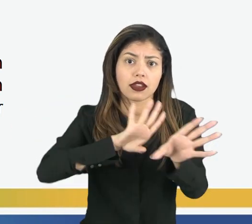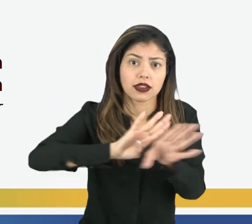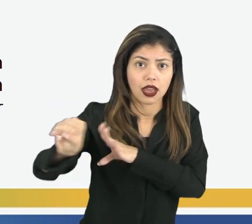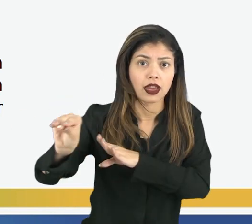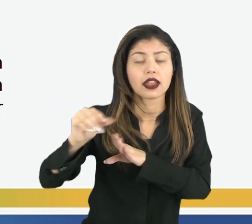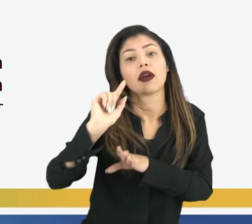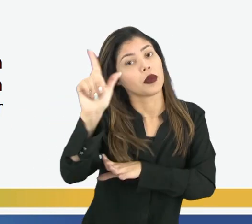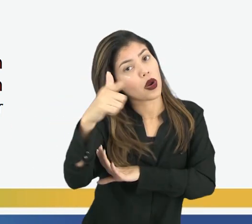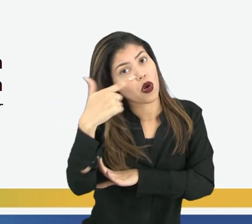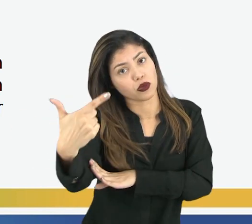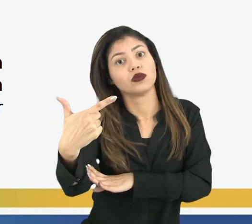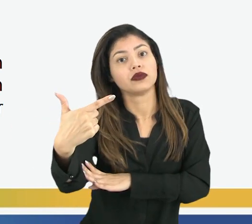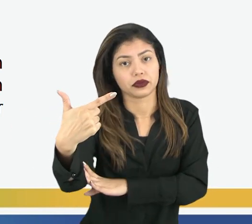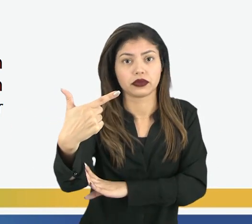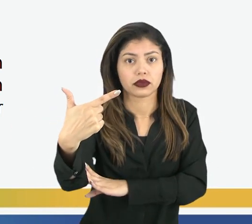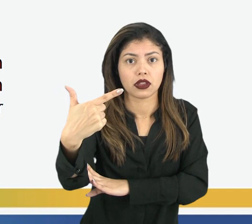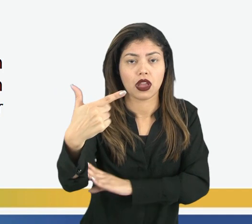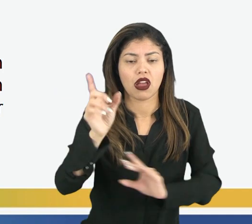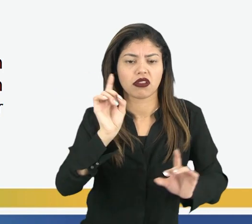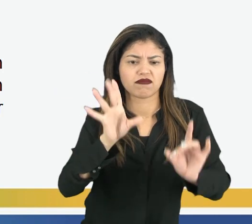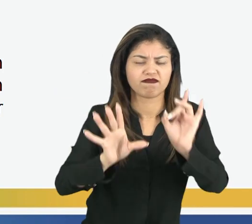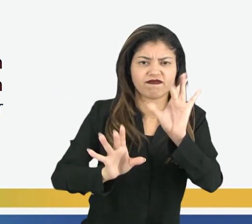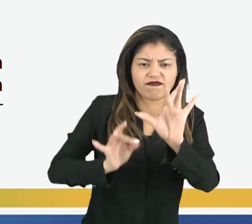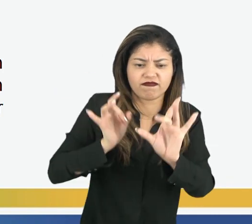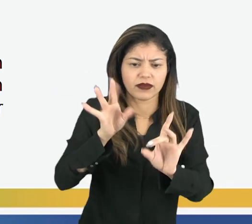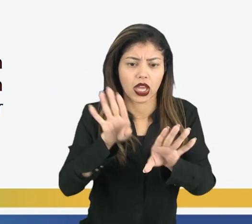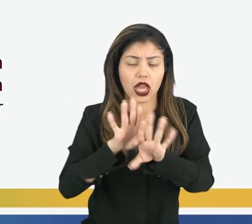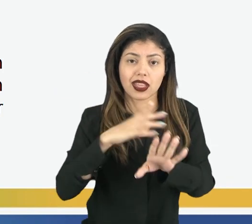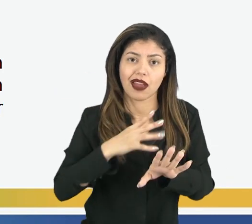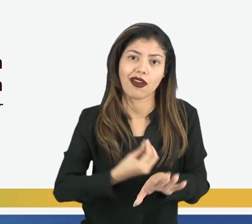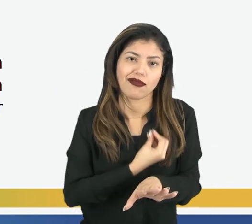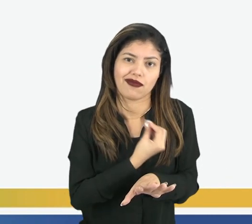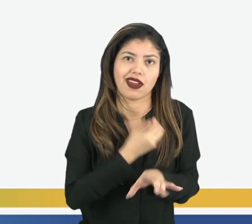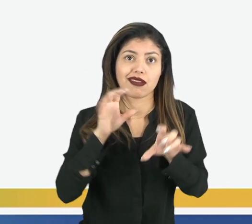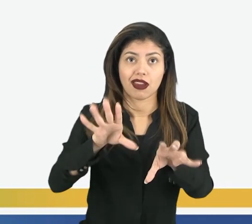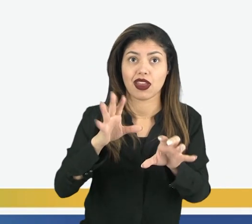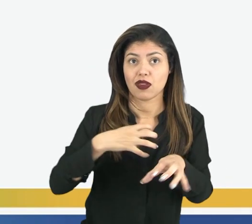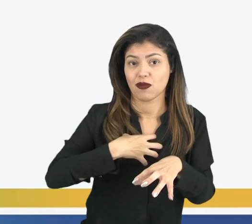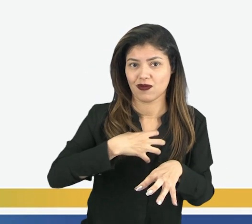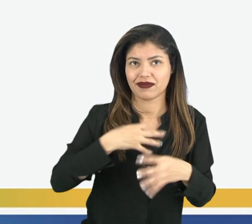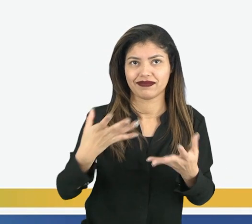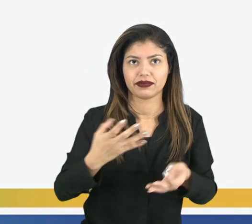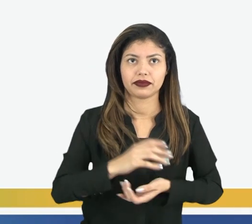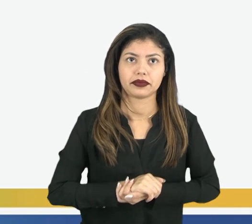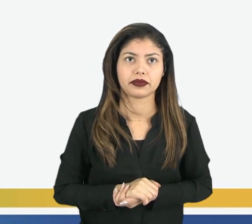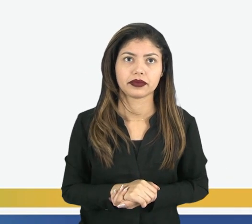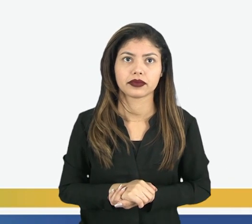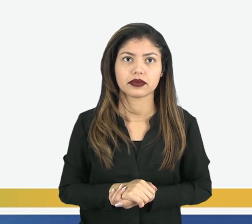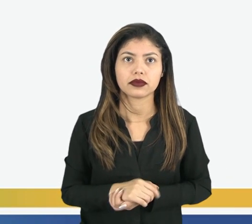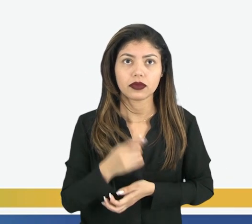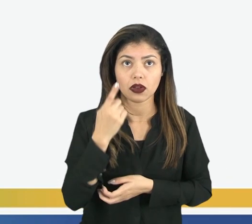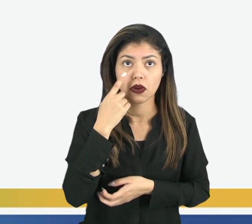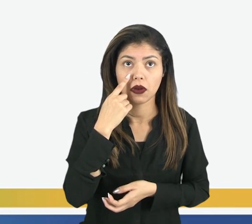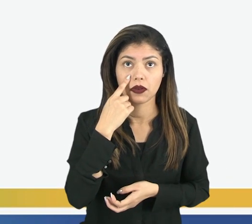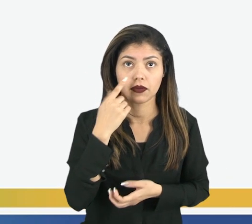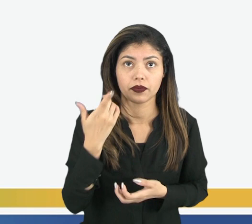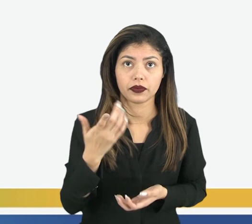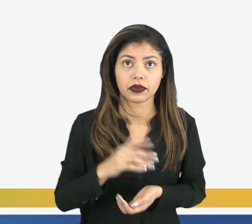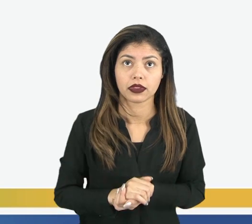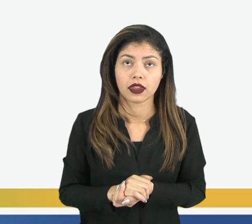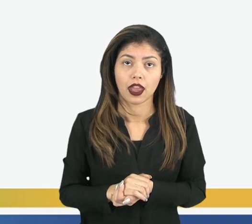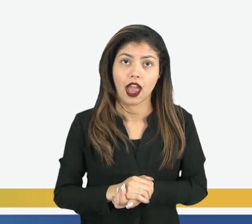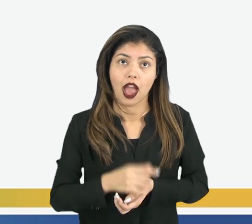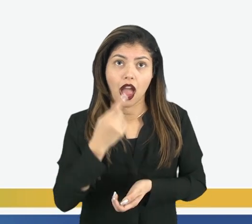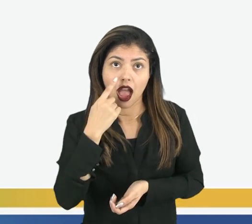aquela situação delicada e complicada que eles estavam vivendo naquele momento. Olha que interessante. Aqui